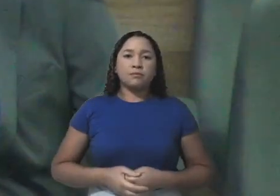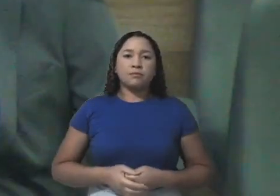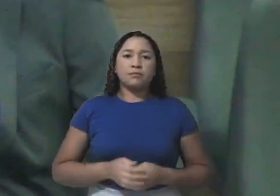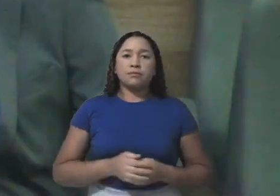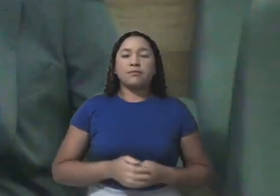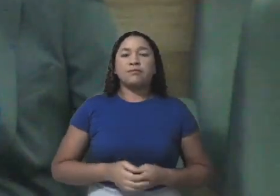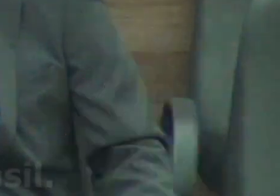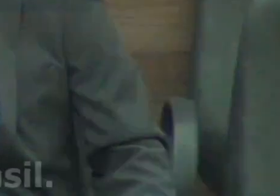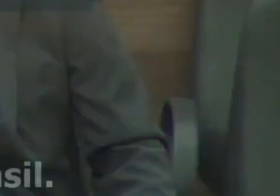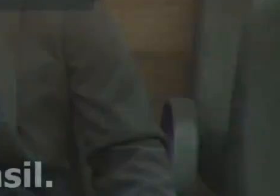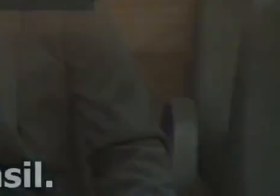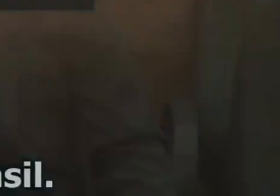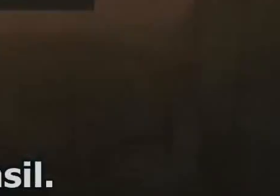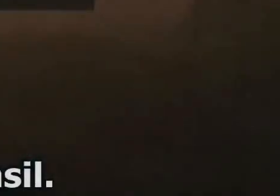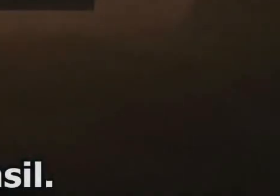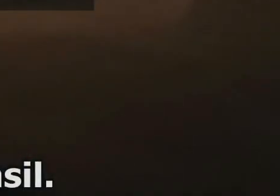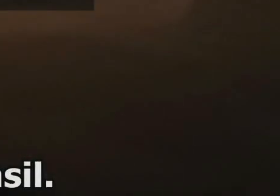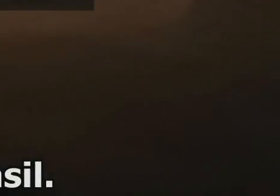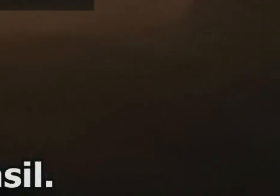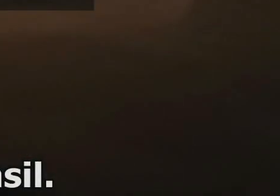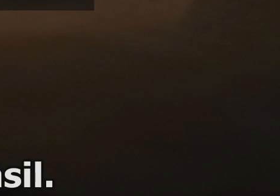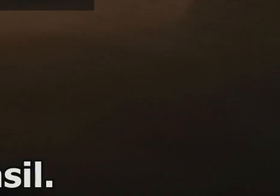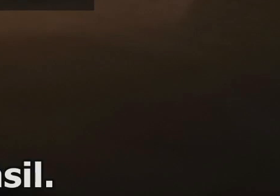vos abstenhais das coisas